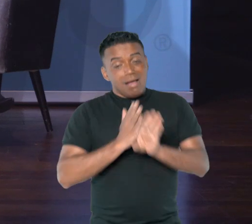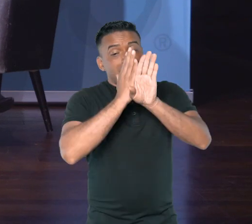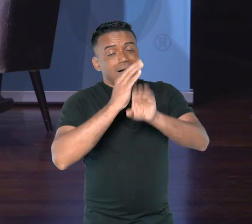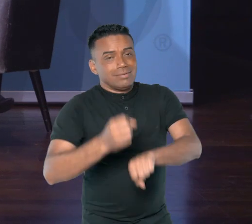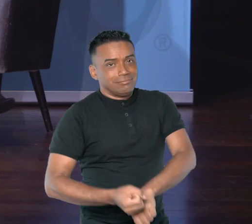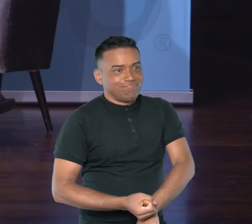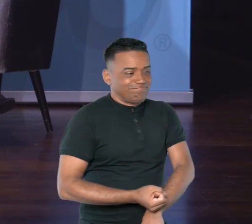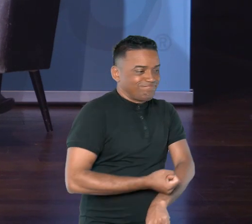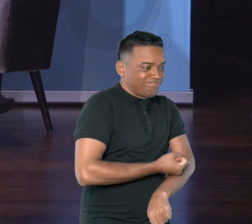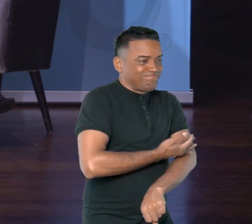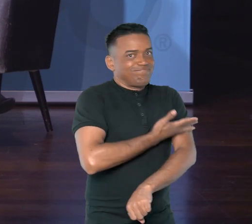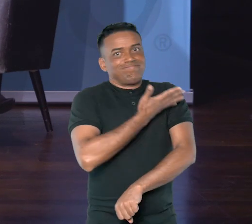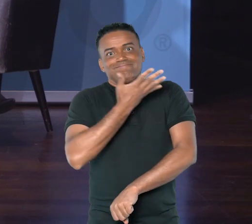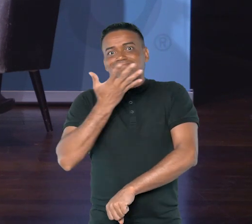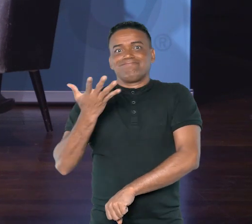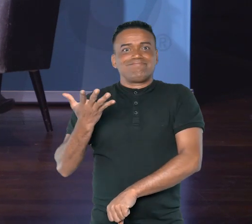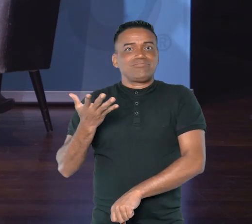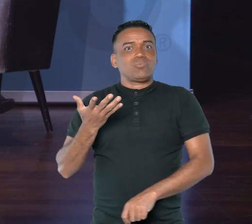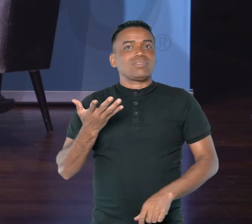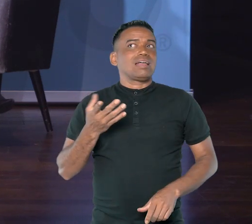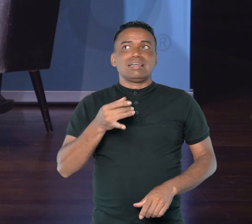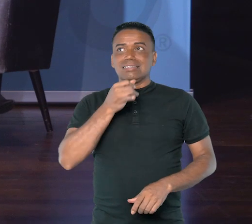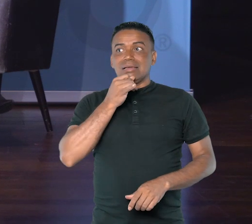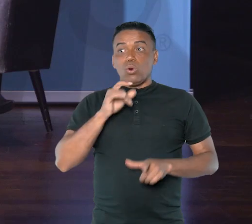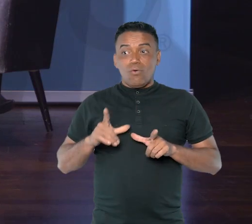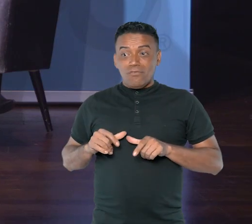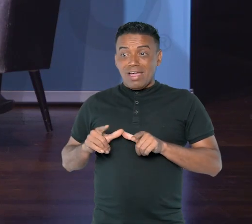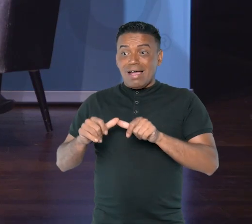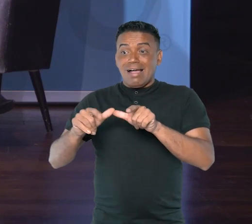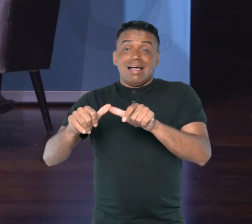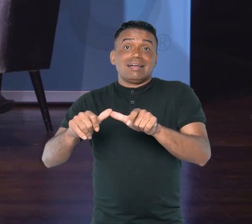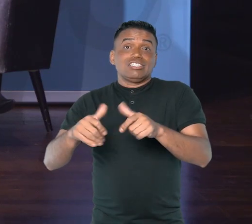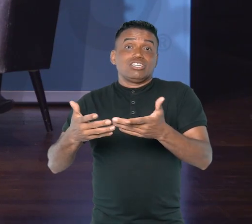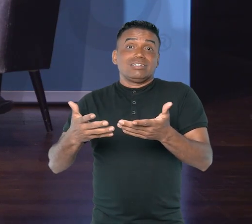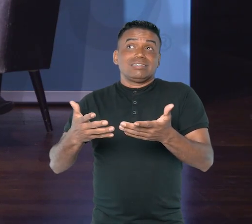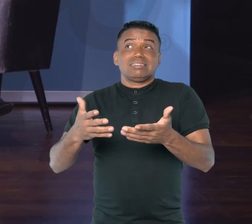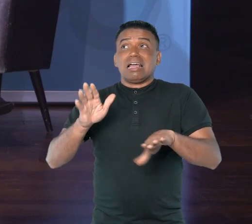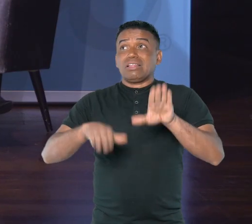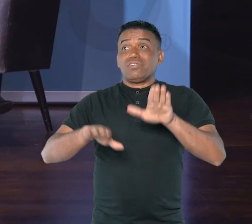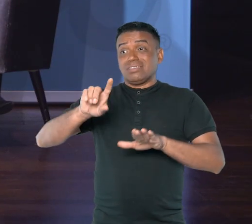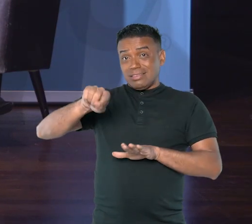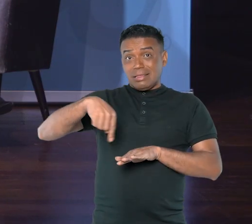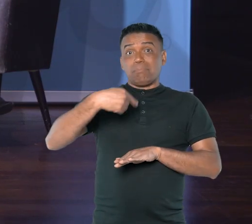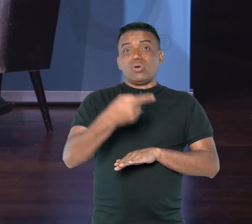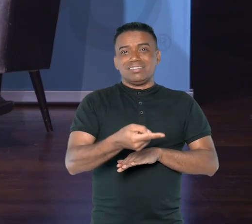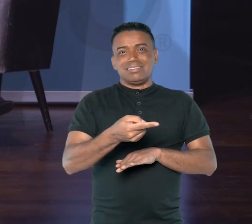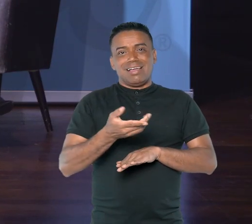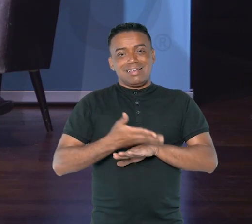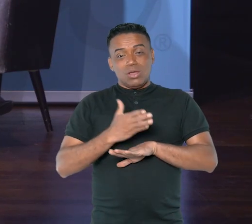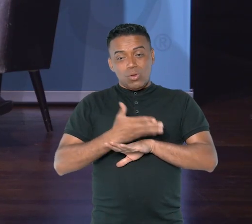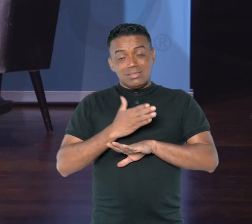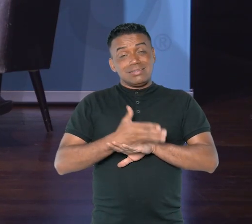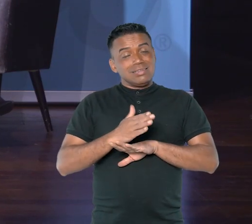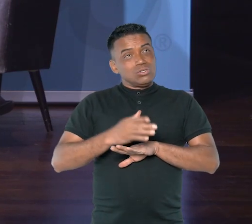emoção, com do que aquelas viagens, talvez até depois, né? Acho que é um exercício